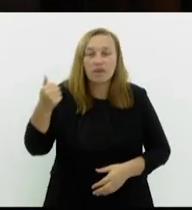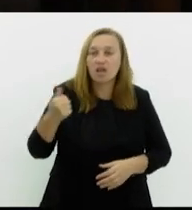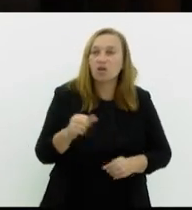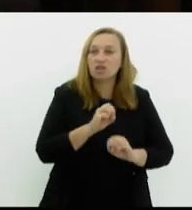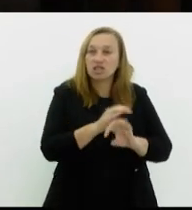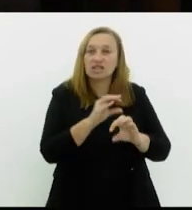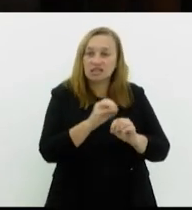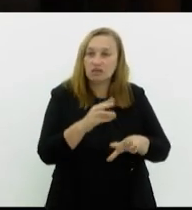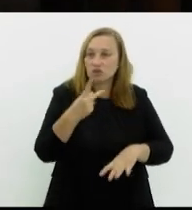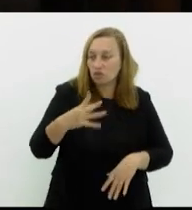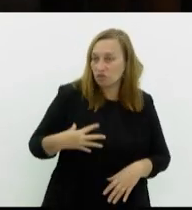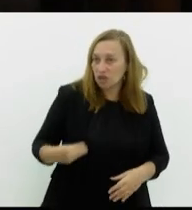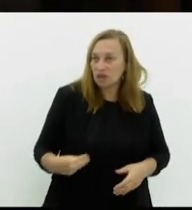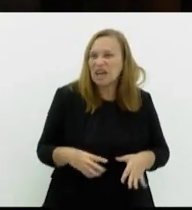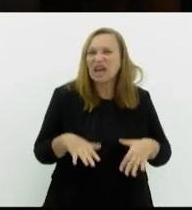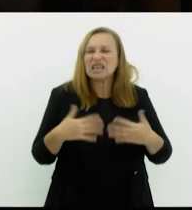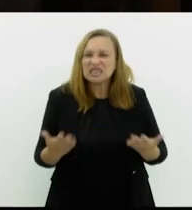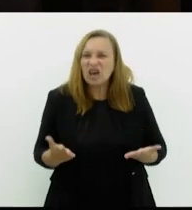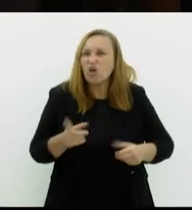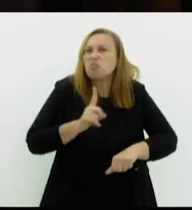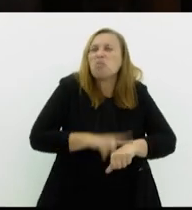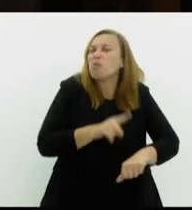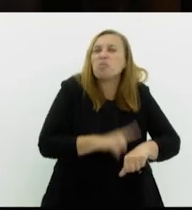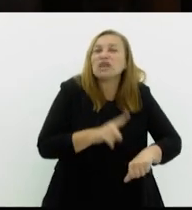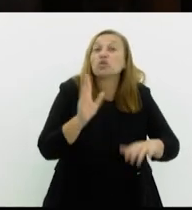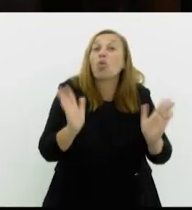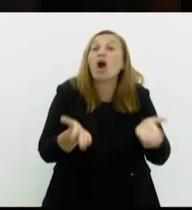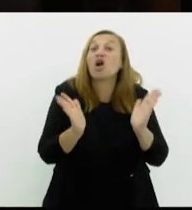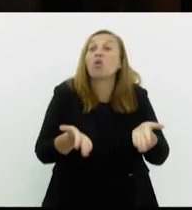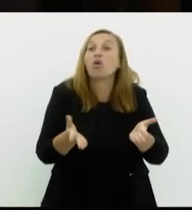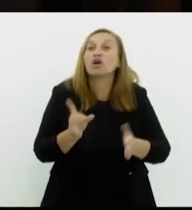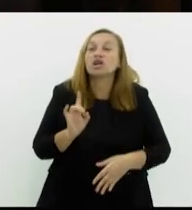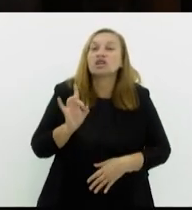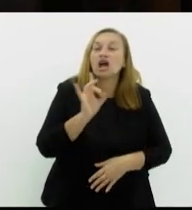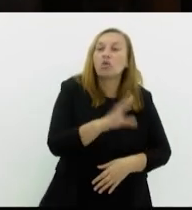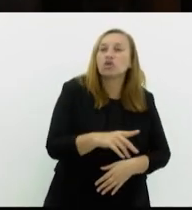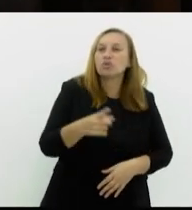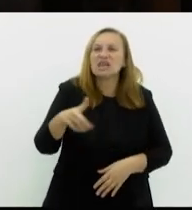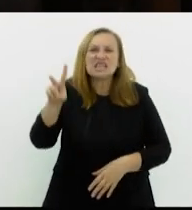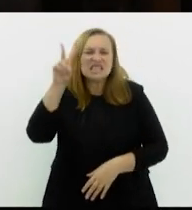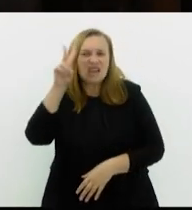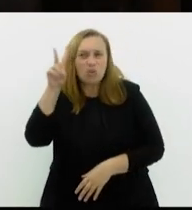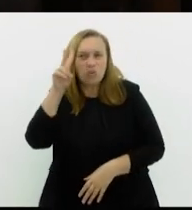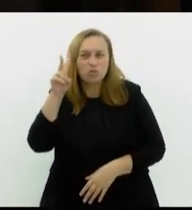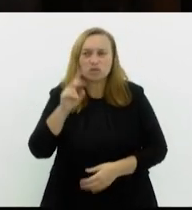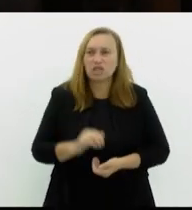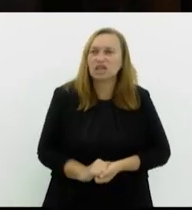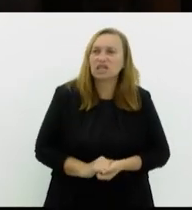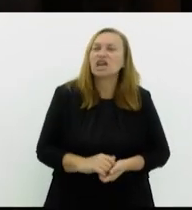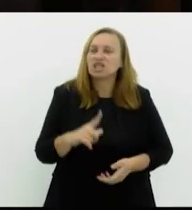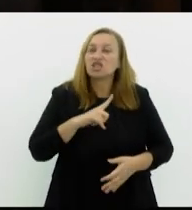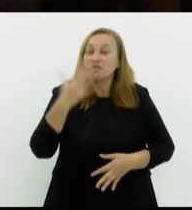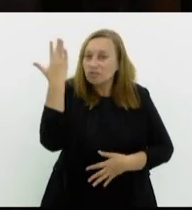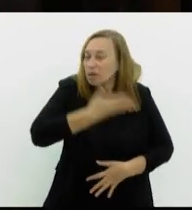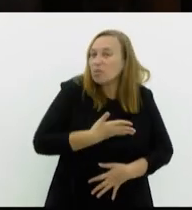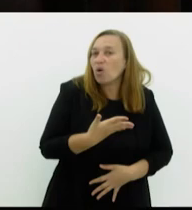seu filho. Então, chegou a hora, e agora, na última segunda-feira, nós tivemos a prova